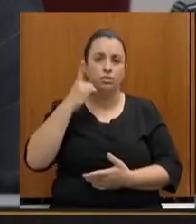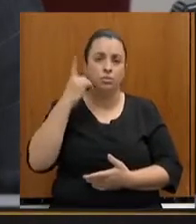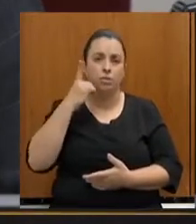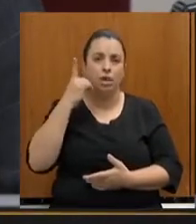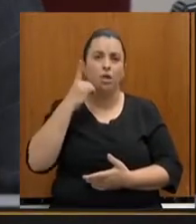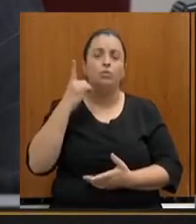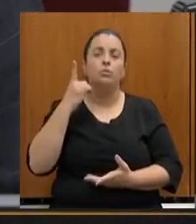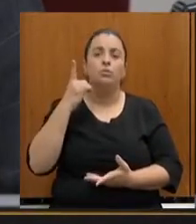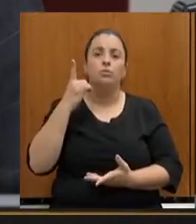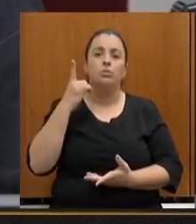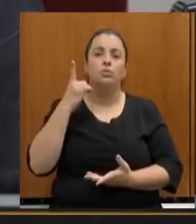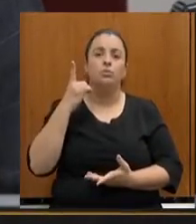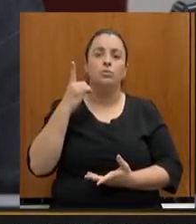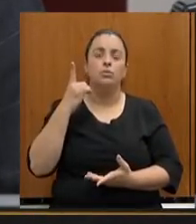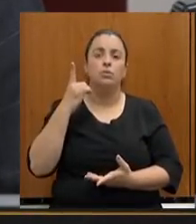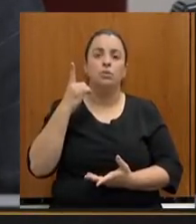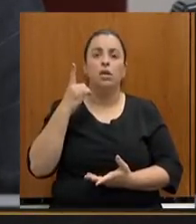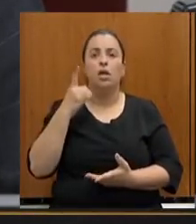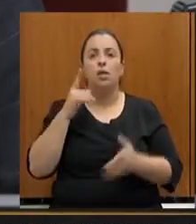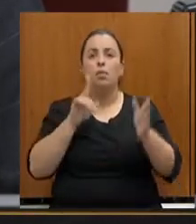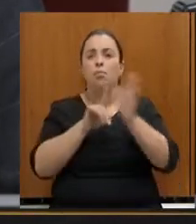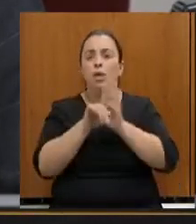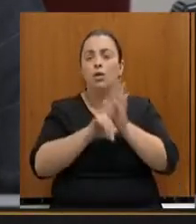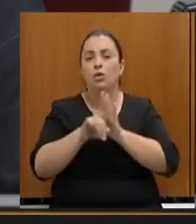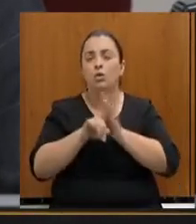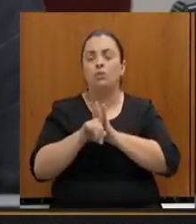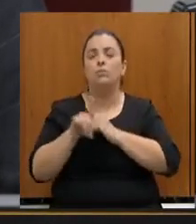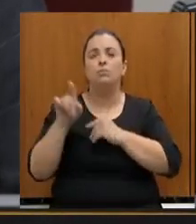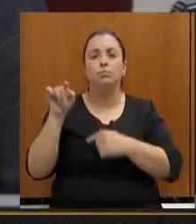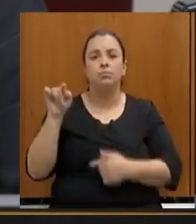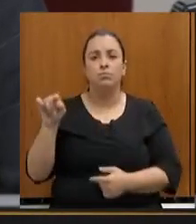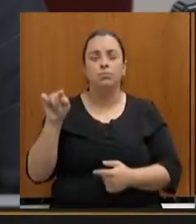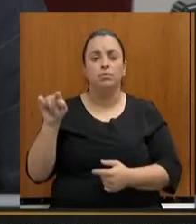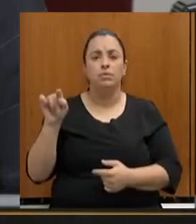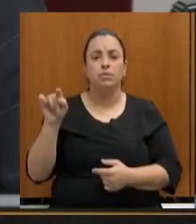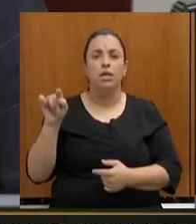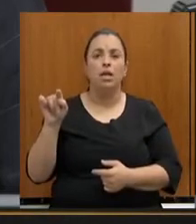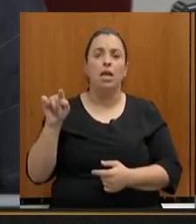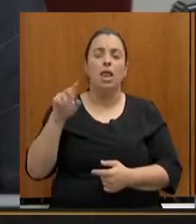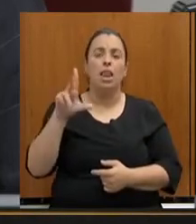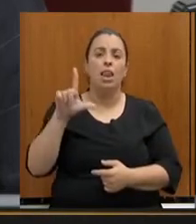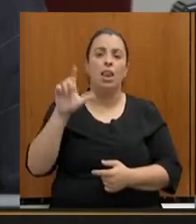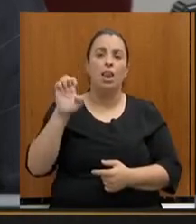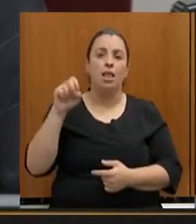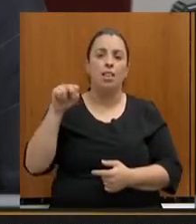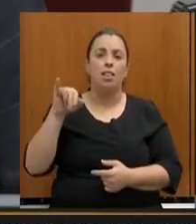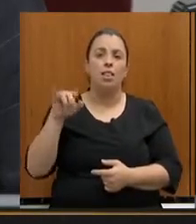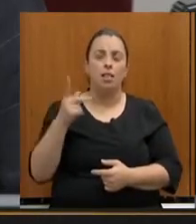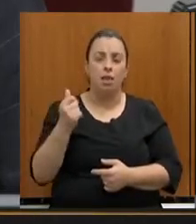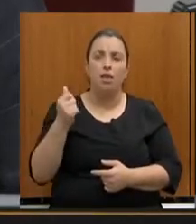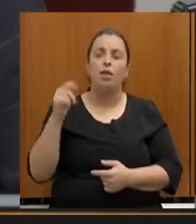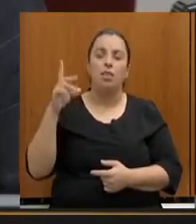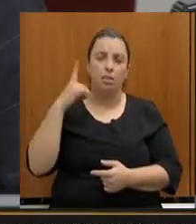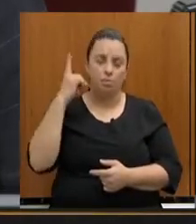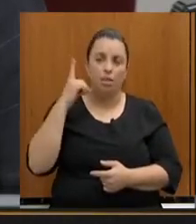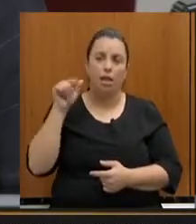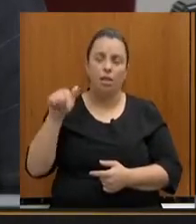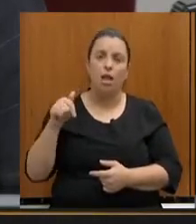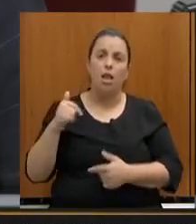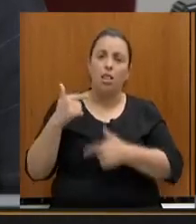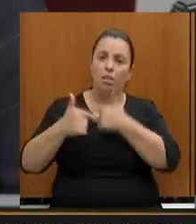considerações iniciais e suas negações Para nossa querida Deputado A Leninha atuante na comissão